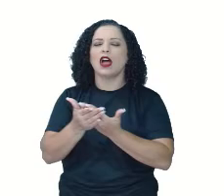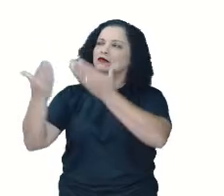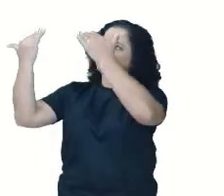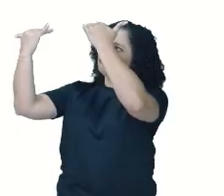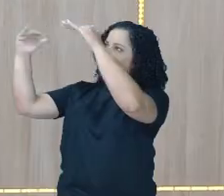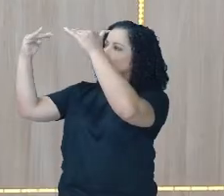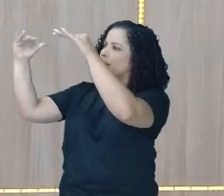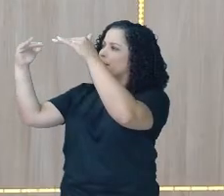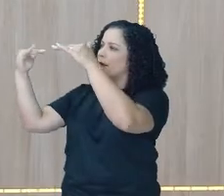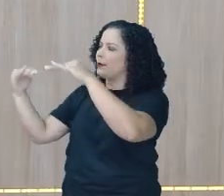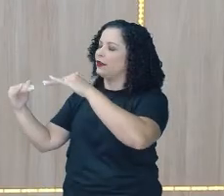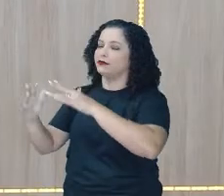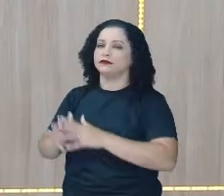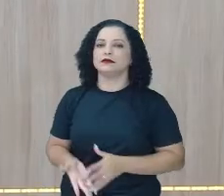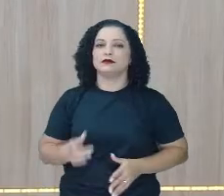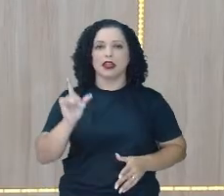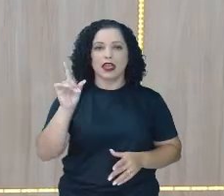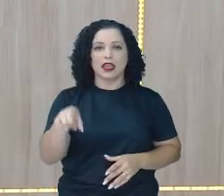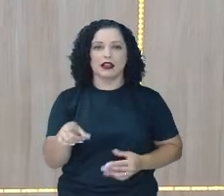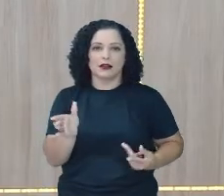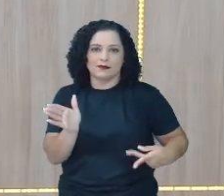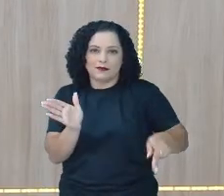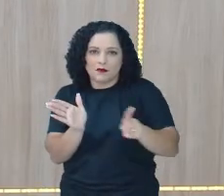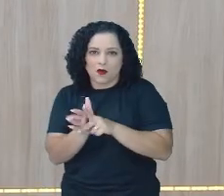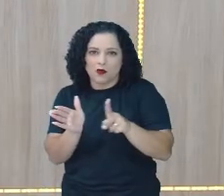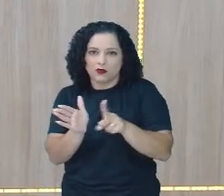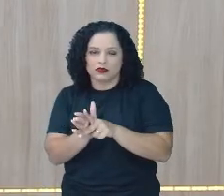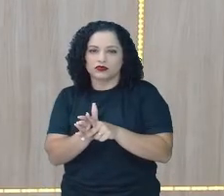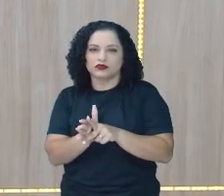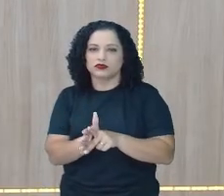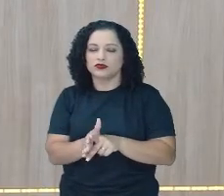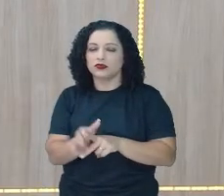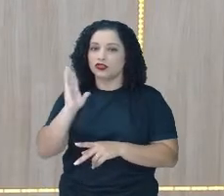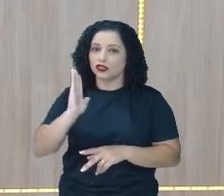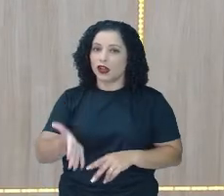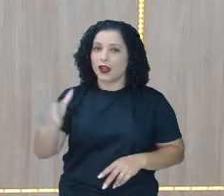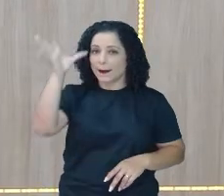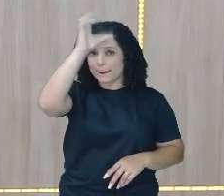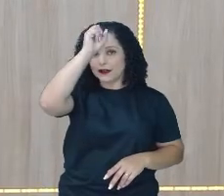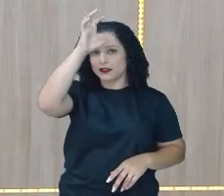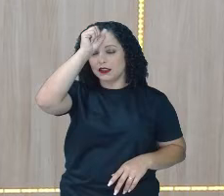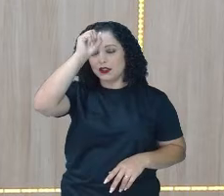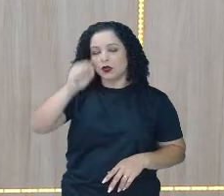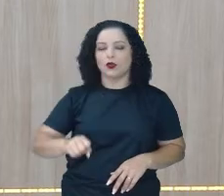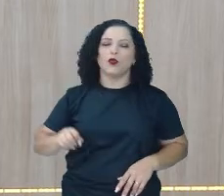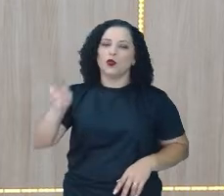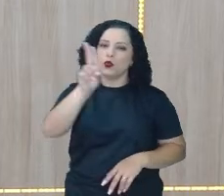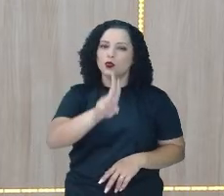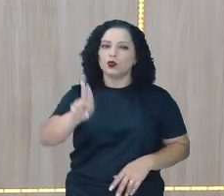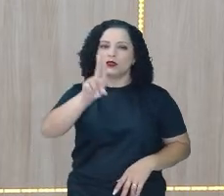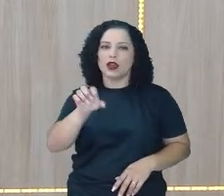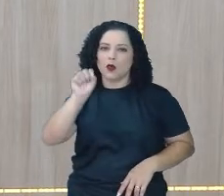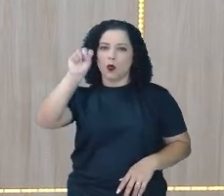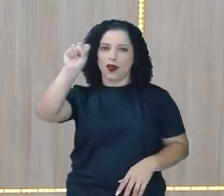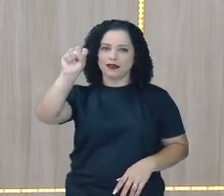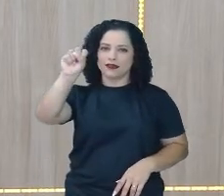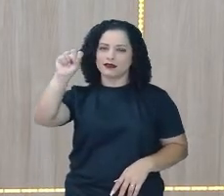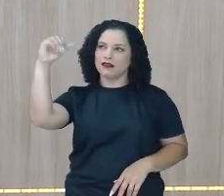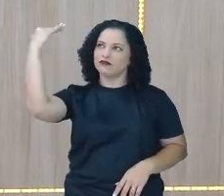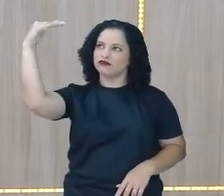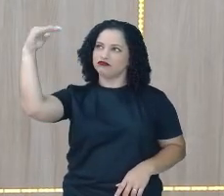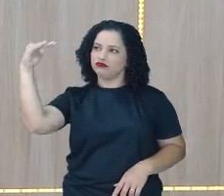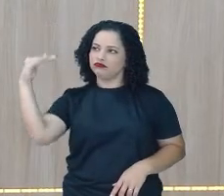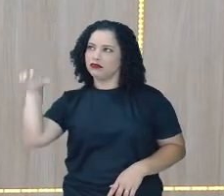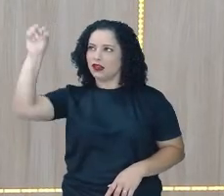você entenda que são casos específicos. Você já aprendeu a colocar S nas palavras, em algumas palavras. Agora que algumas palavras